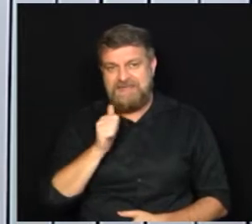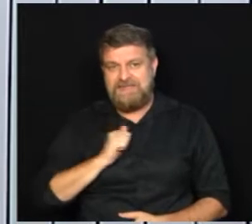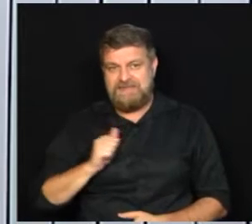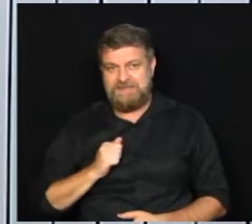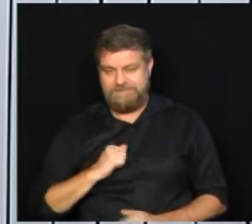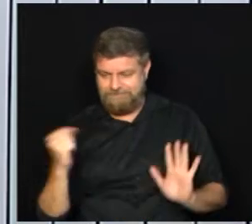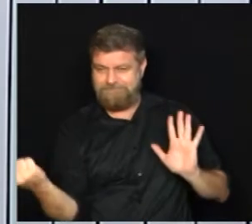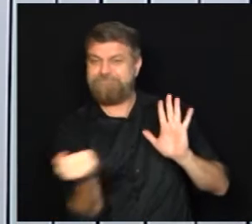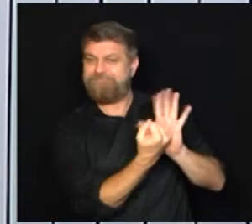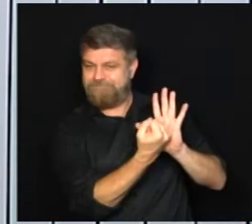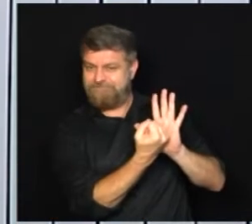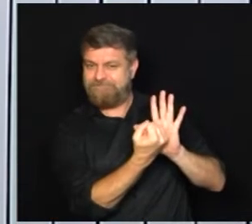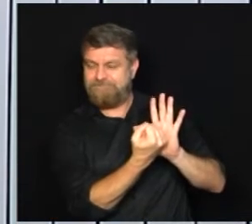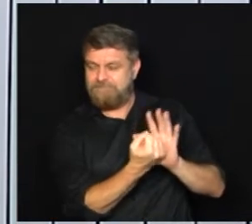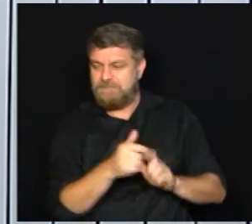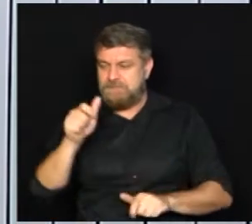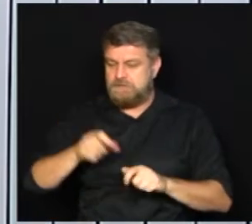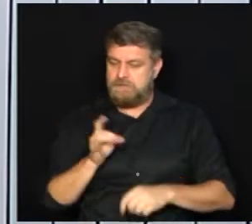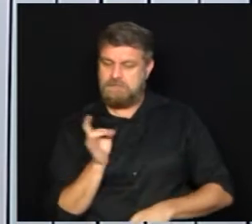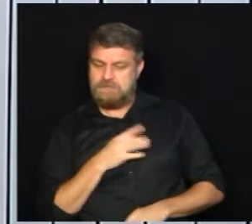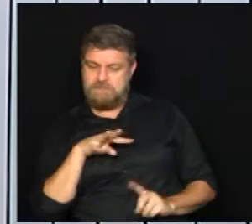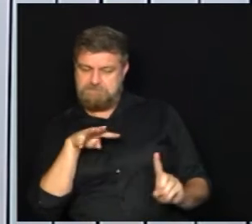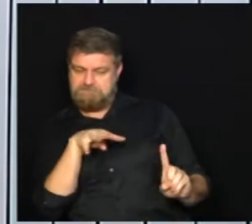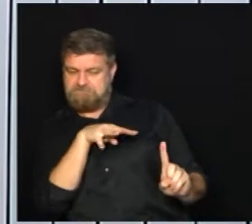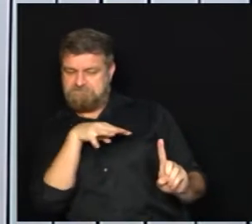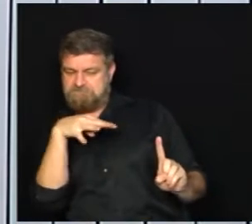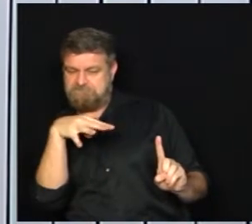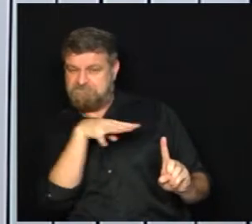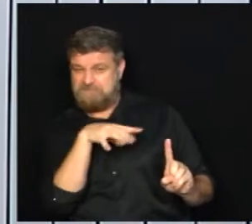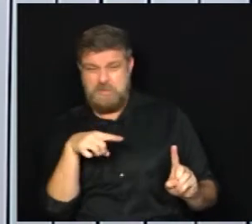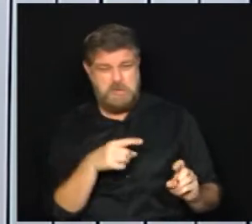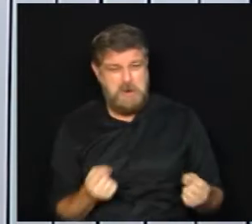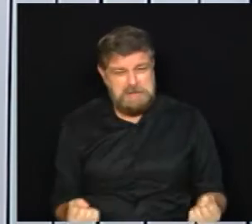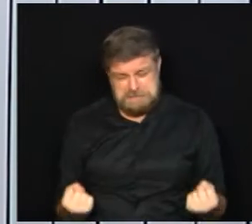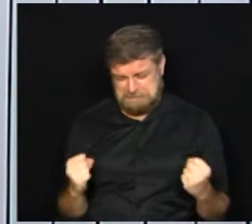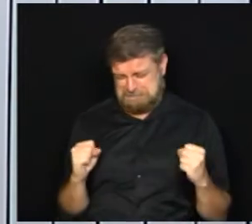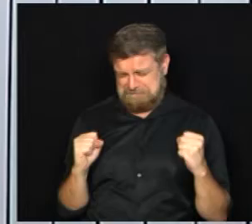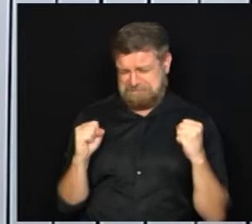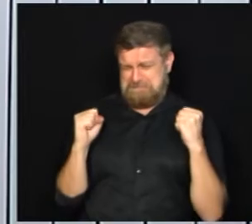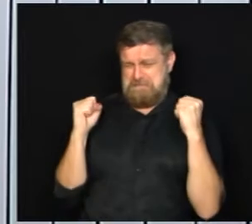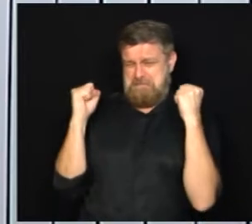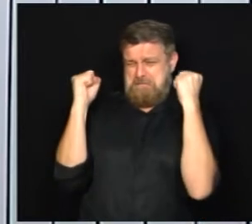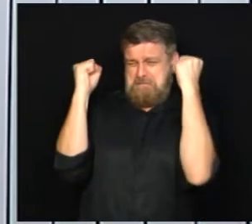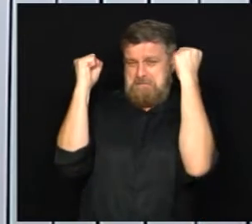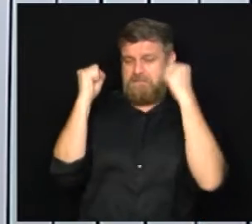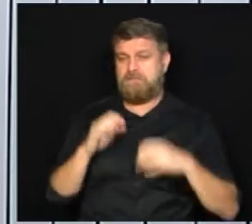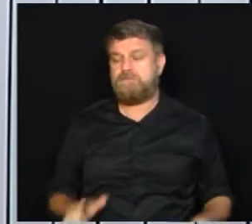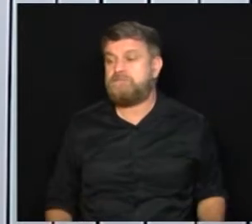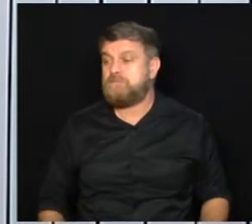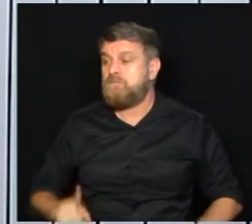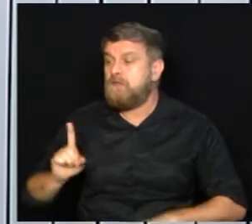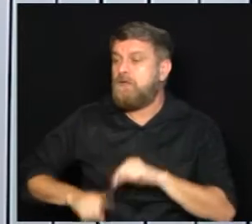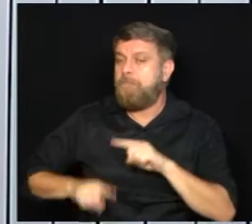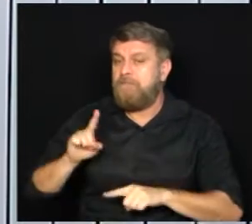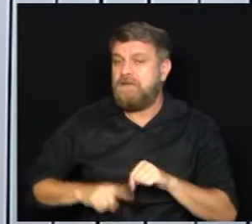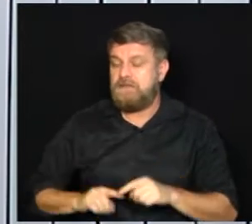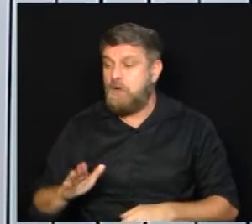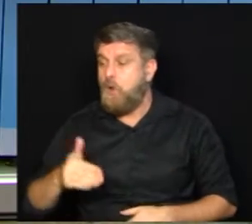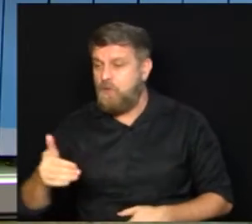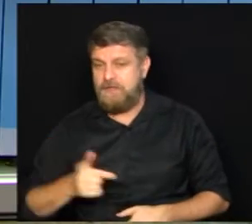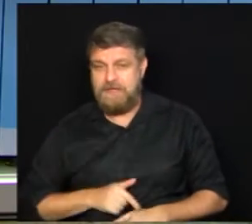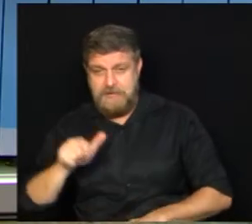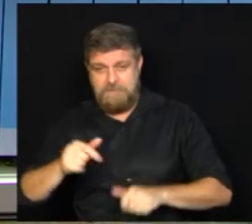estigma, né? As pessoas ainda ficam com medo, elas olham meio, mas é muito peso. Quais são os equipamentos? Então, para quem está